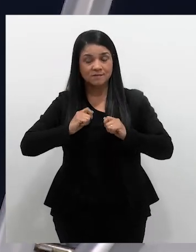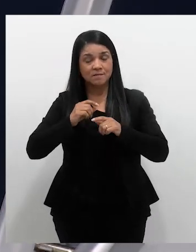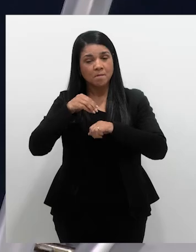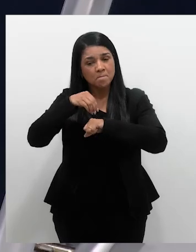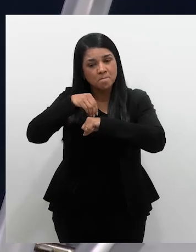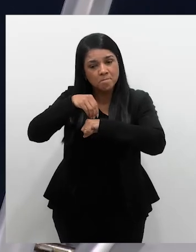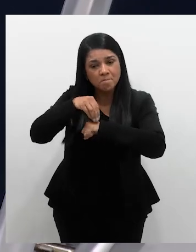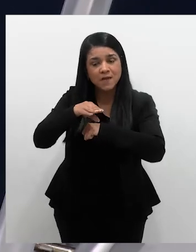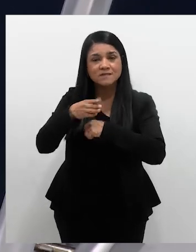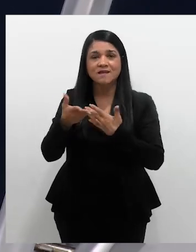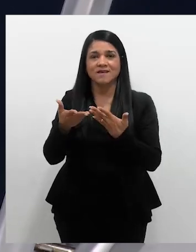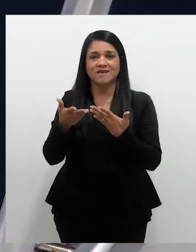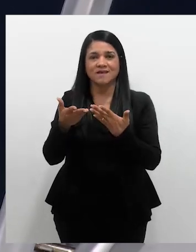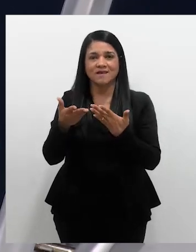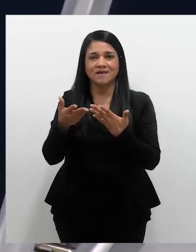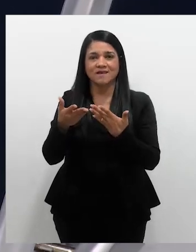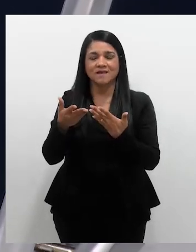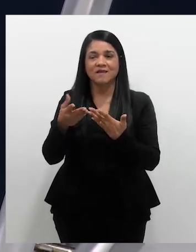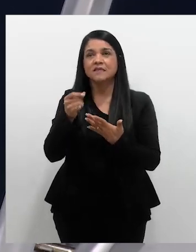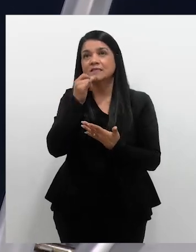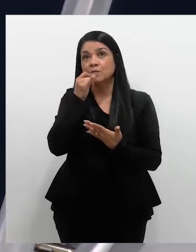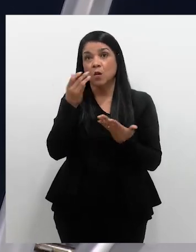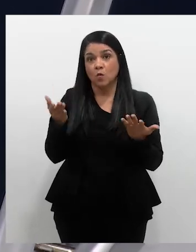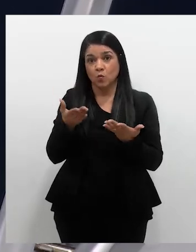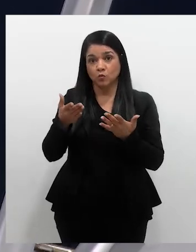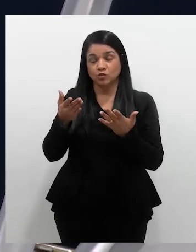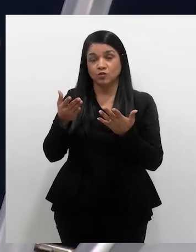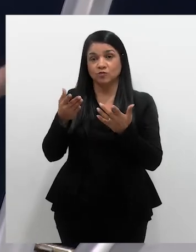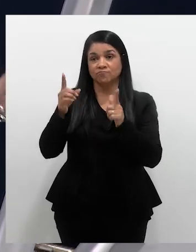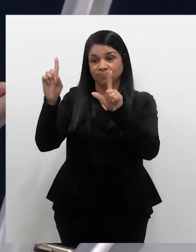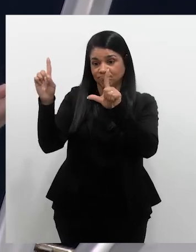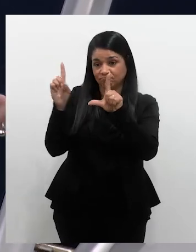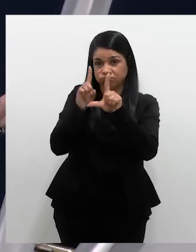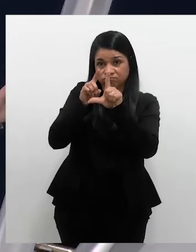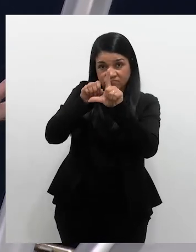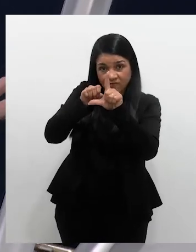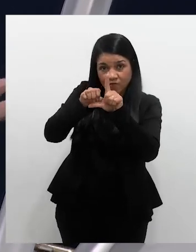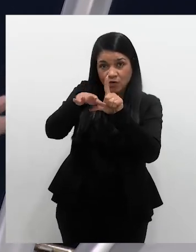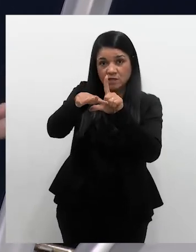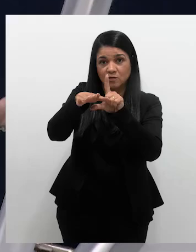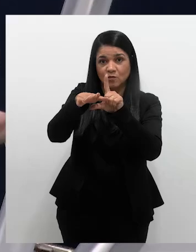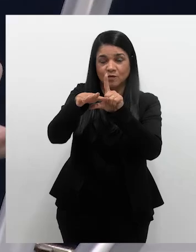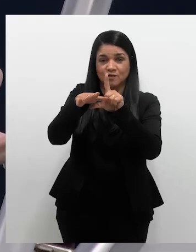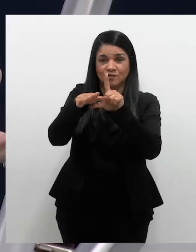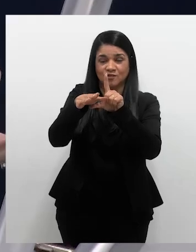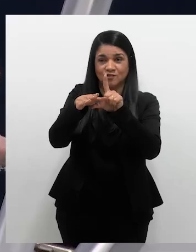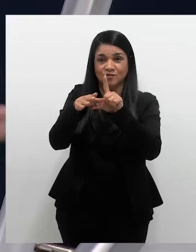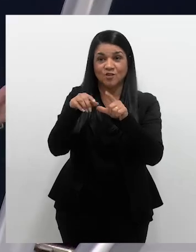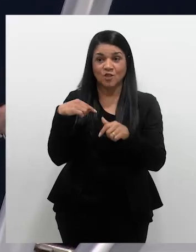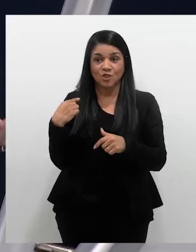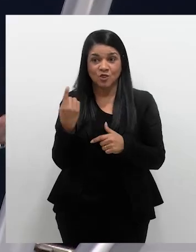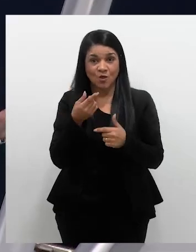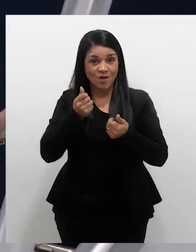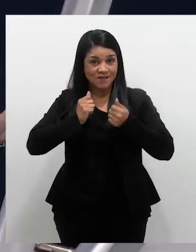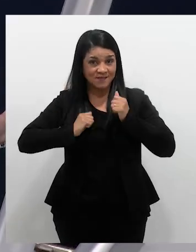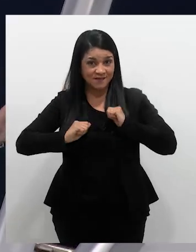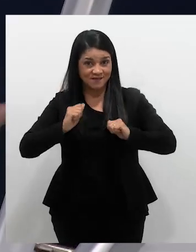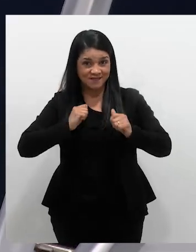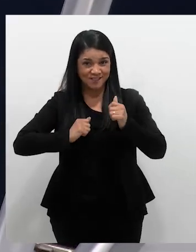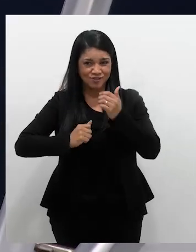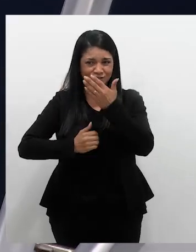esse legado que a gente deixa. Hoje se fala-se muito sobre influenciadores. Nós,